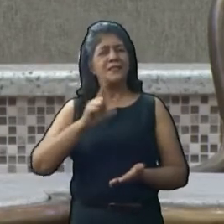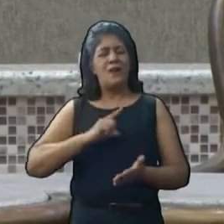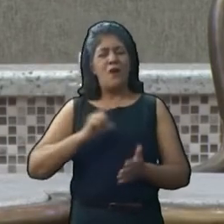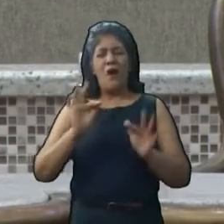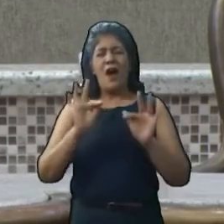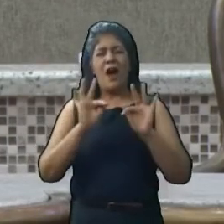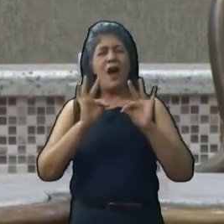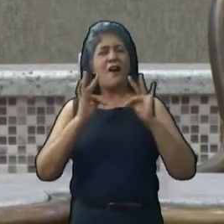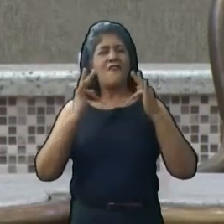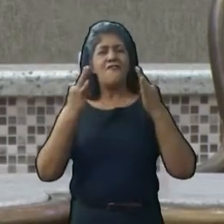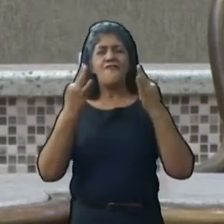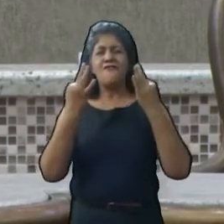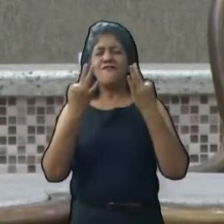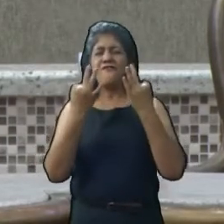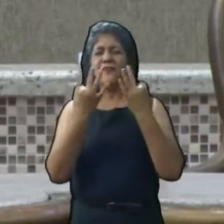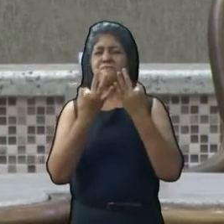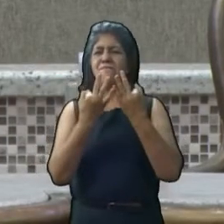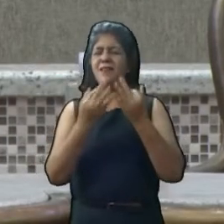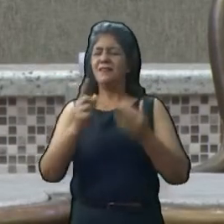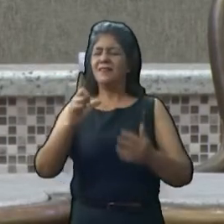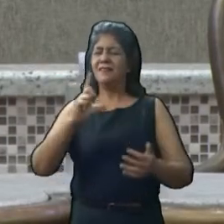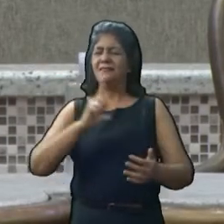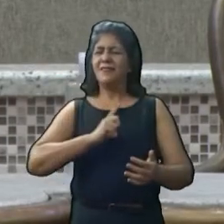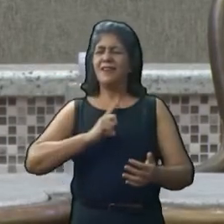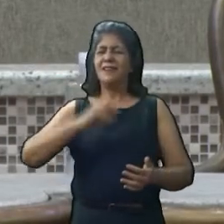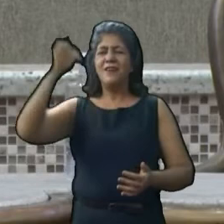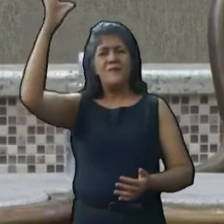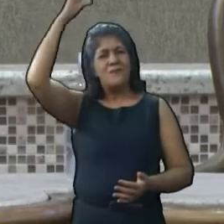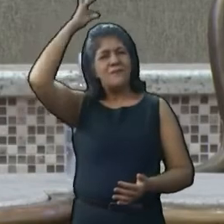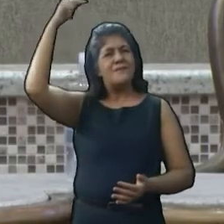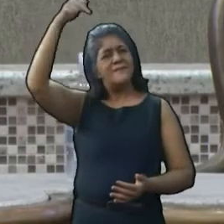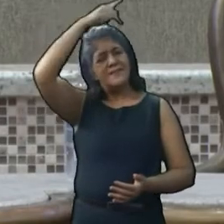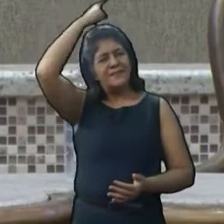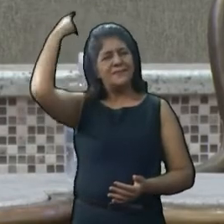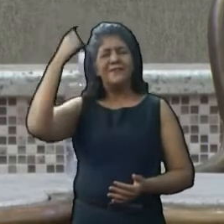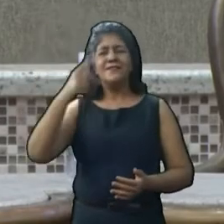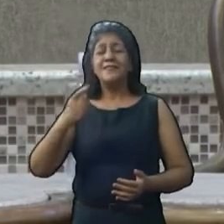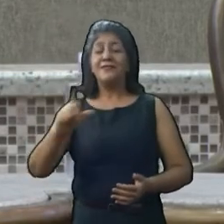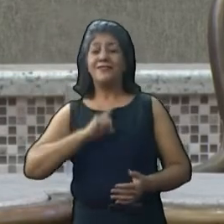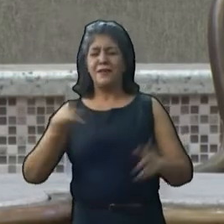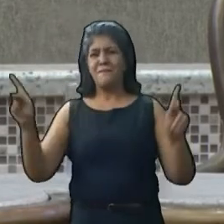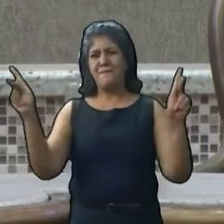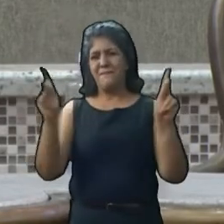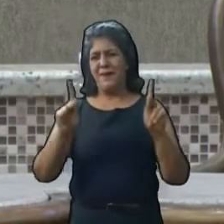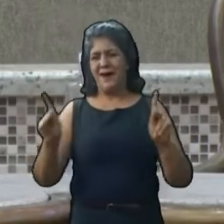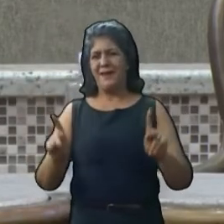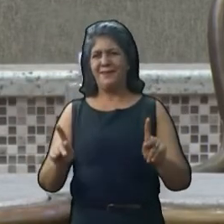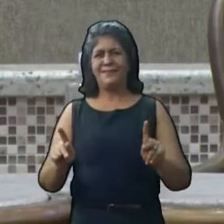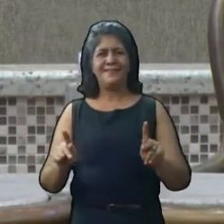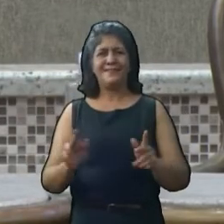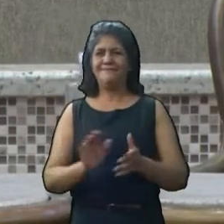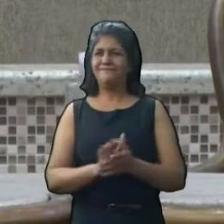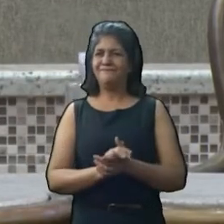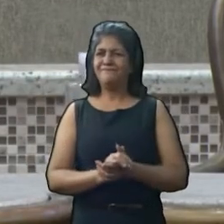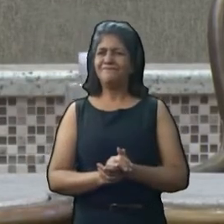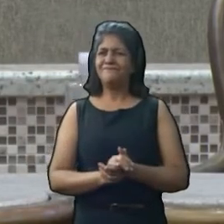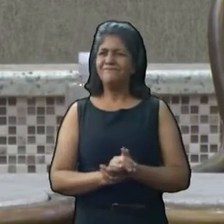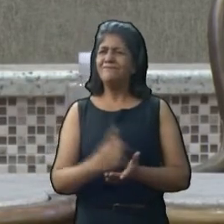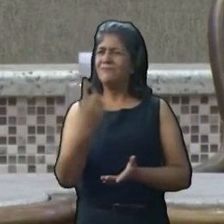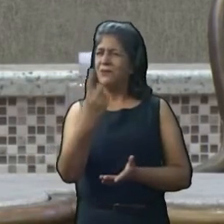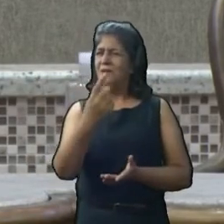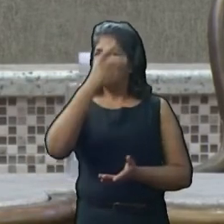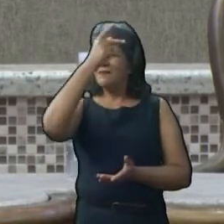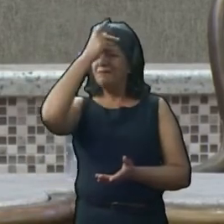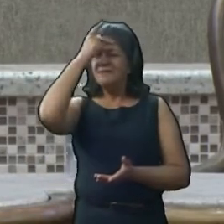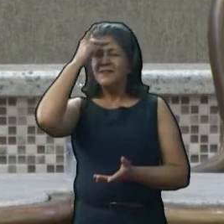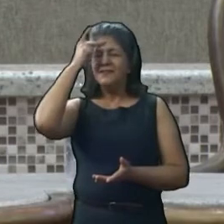aonde é regida pela presença do espírito santo o ambiente nessa família diferente uma pessoa que é